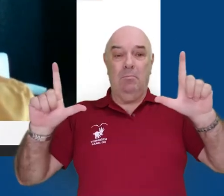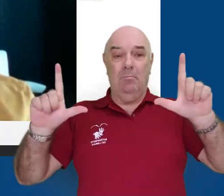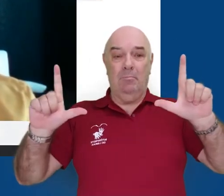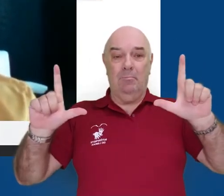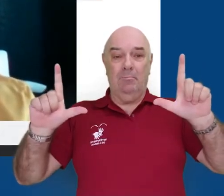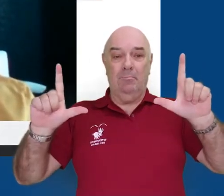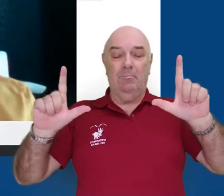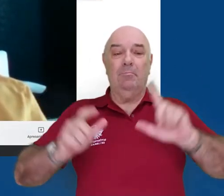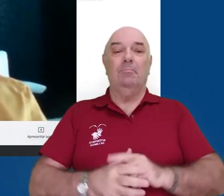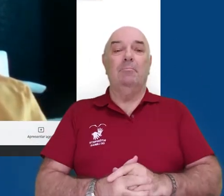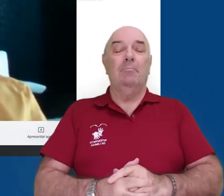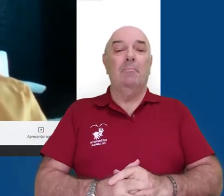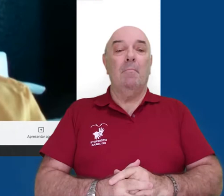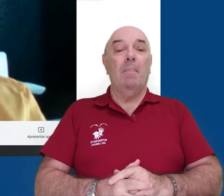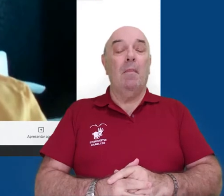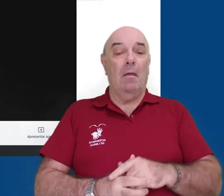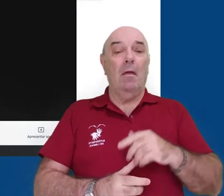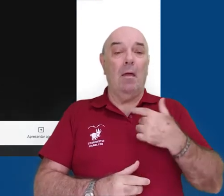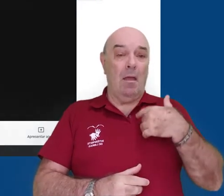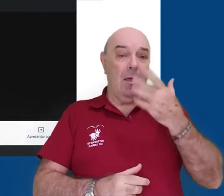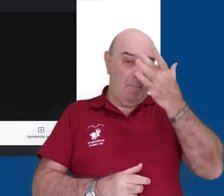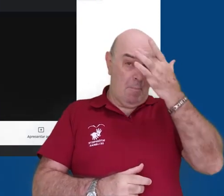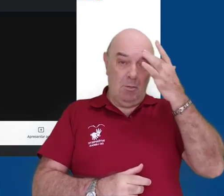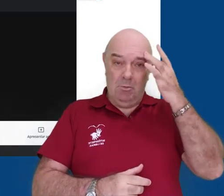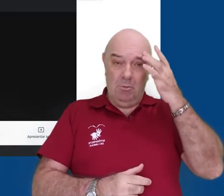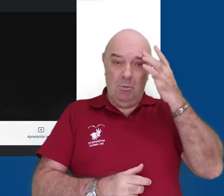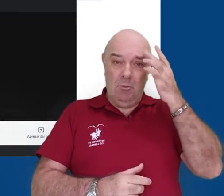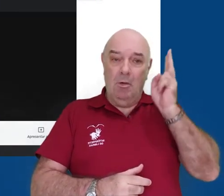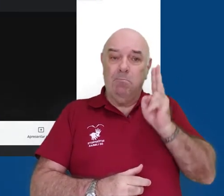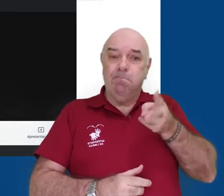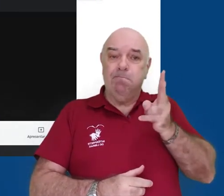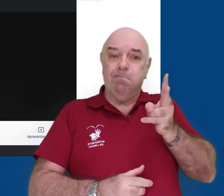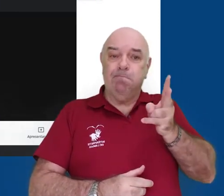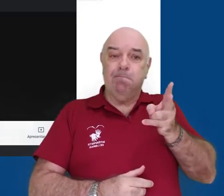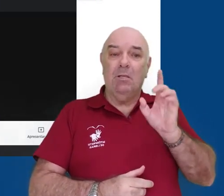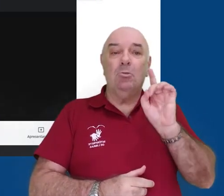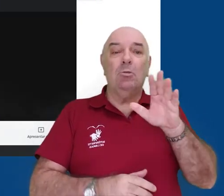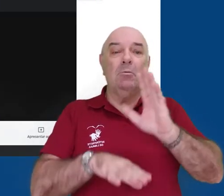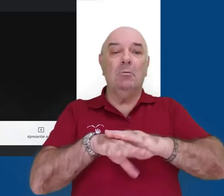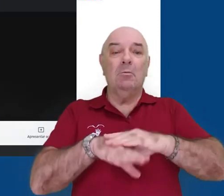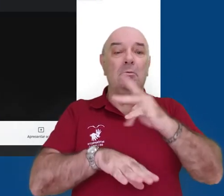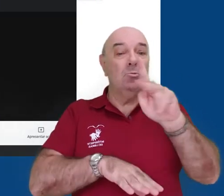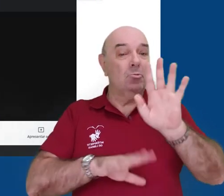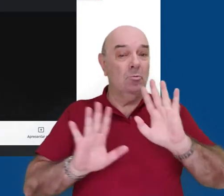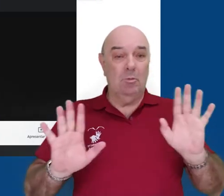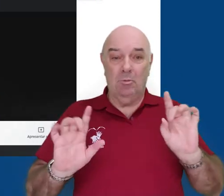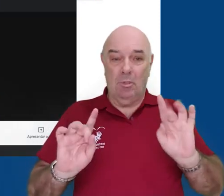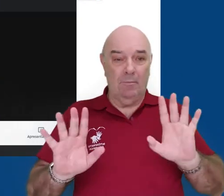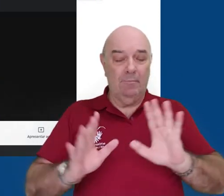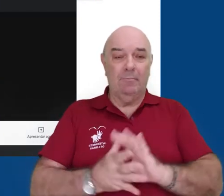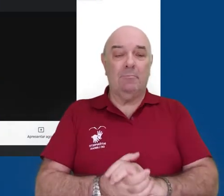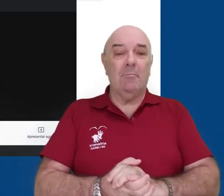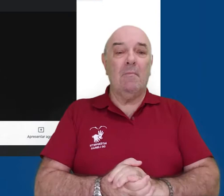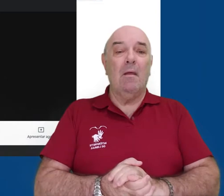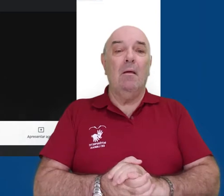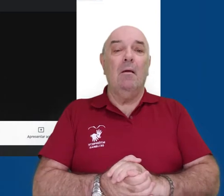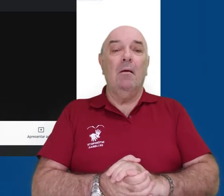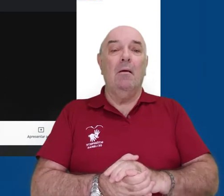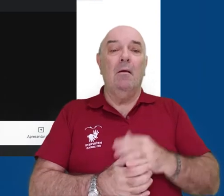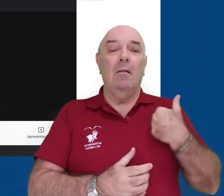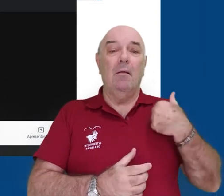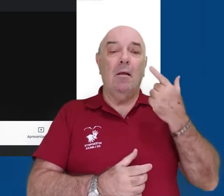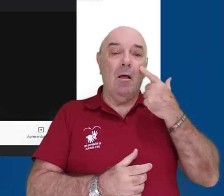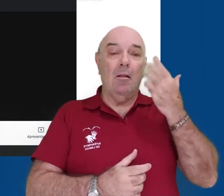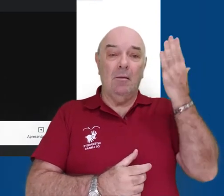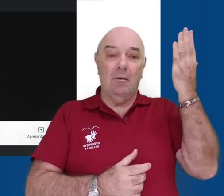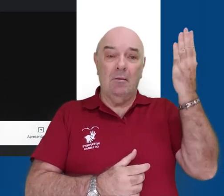esteja visível no mosaico. Esse participante é fixado apenas na sua visualização. Ao lado da lista de participantes,